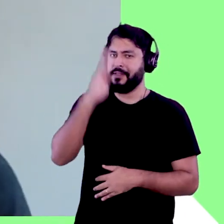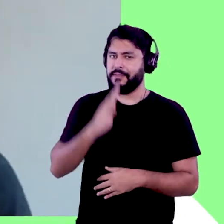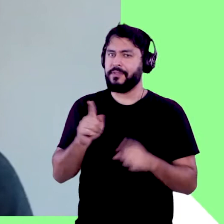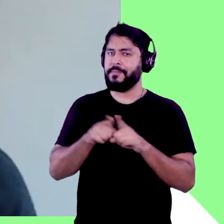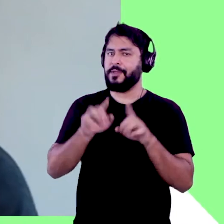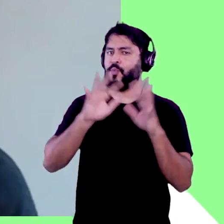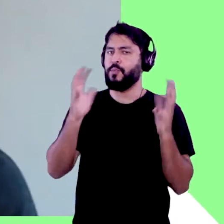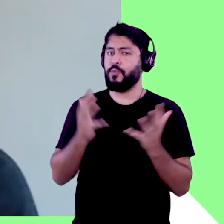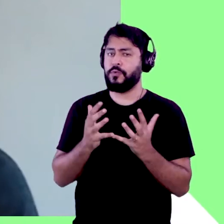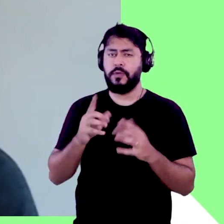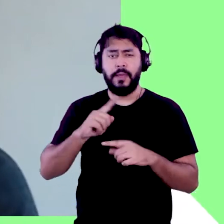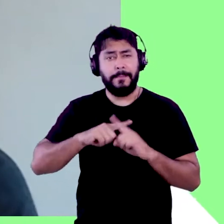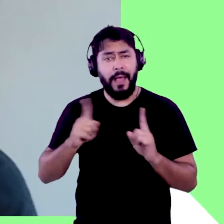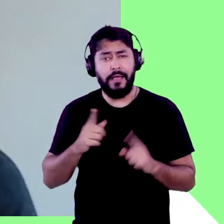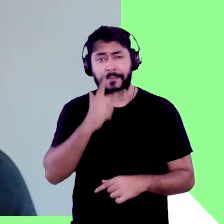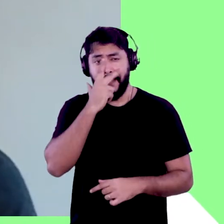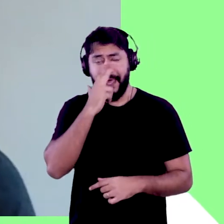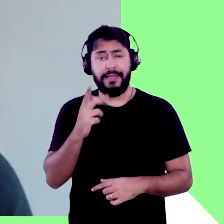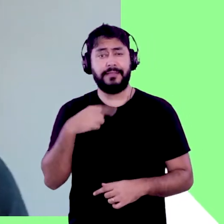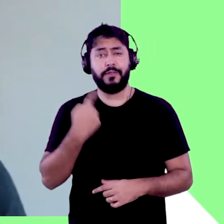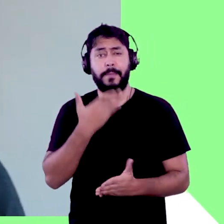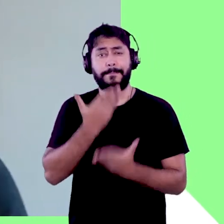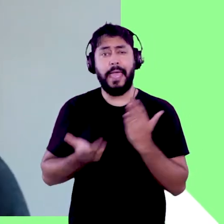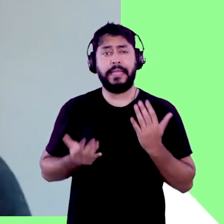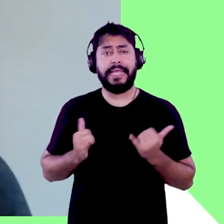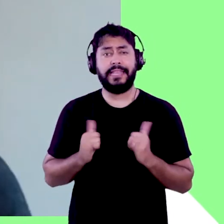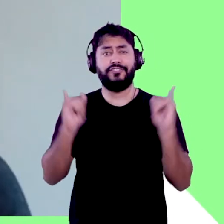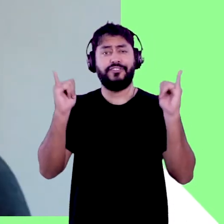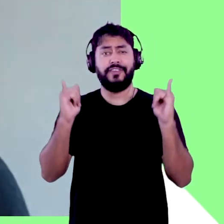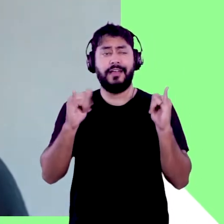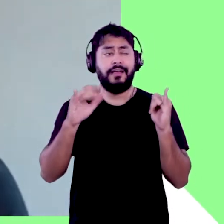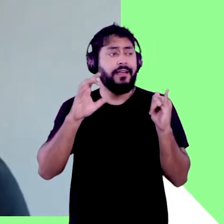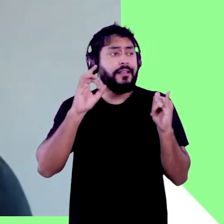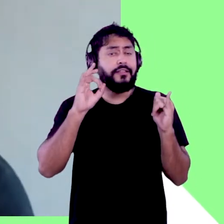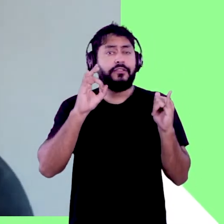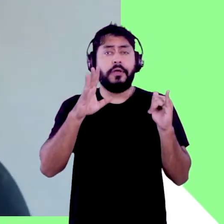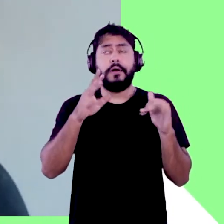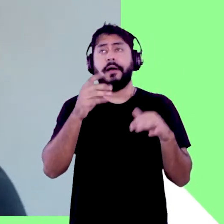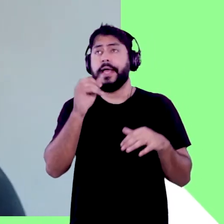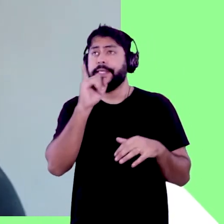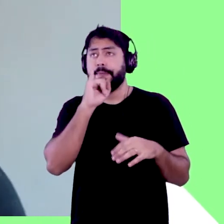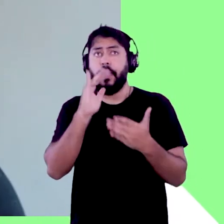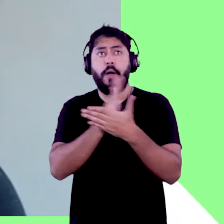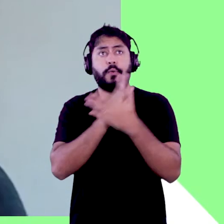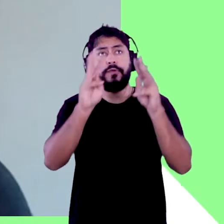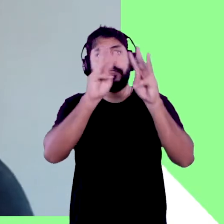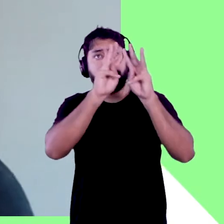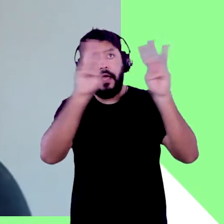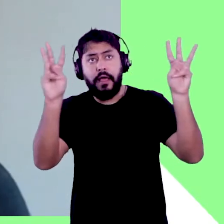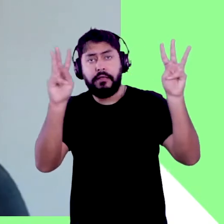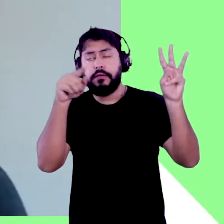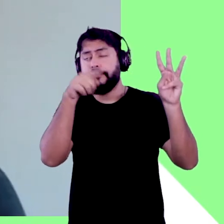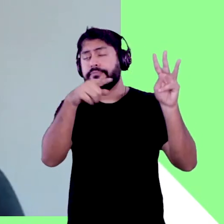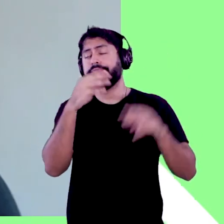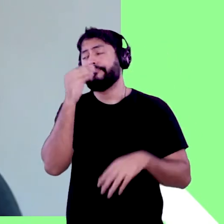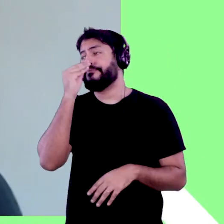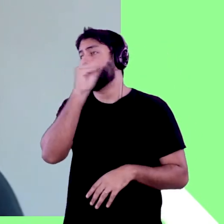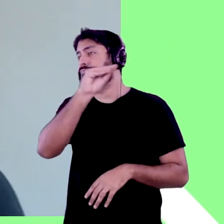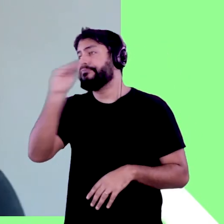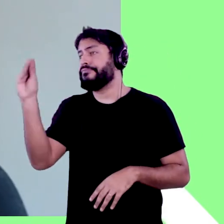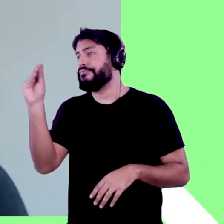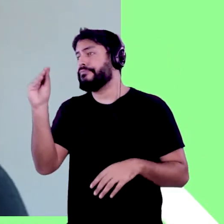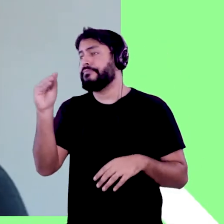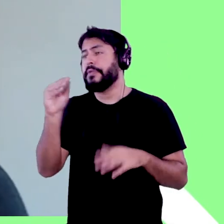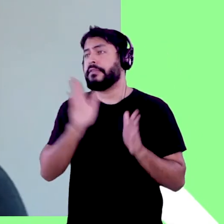ainda está perdendo energia, né, fazendo remendos de sites que são concebidos sem considerar, né, esses